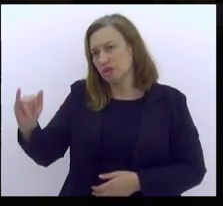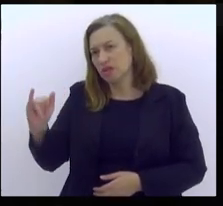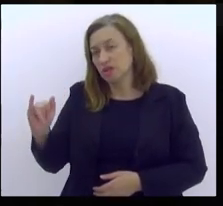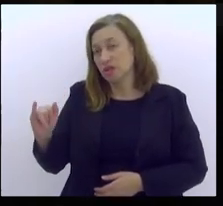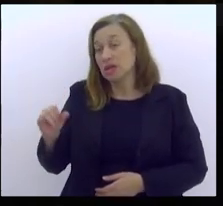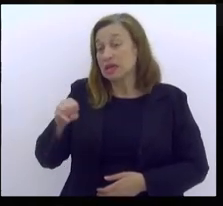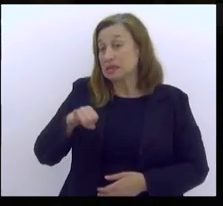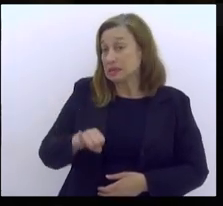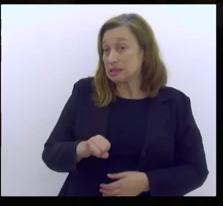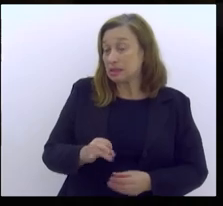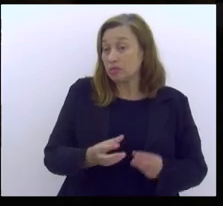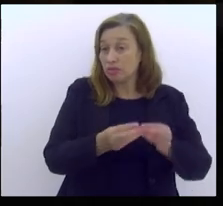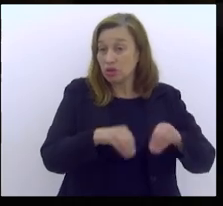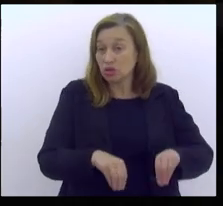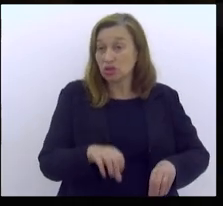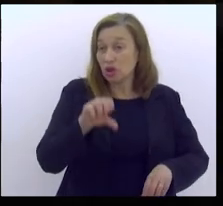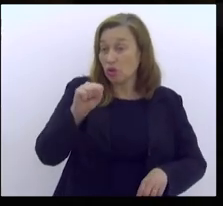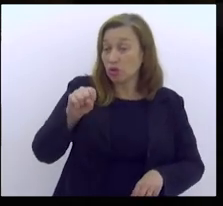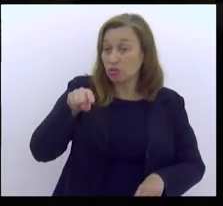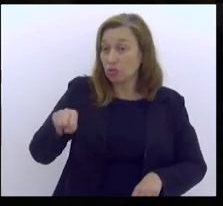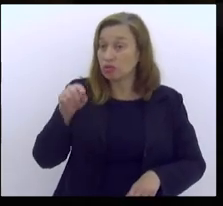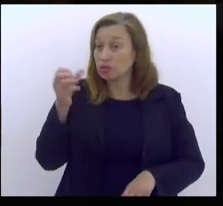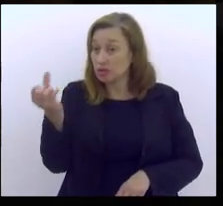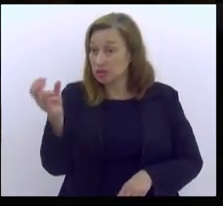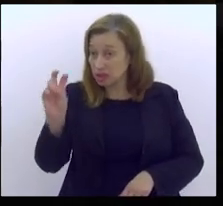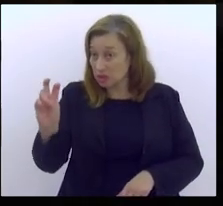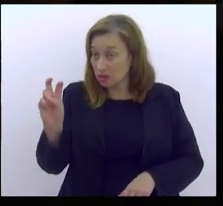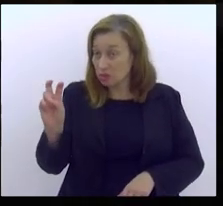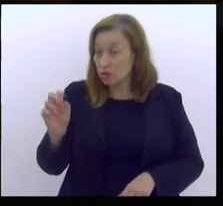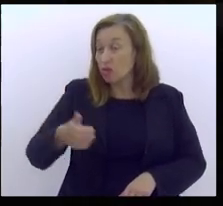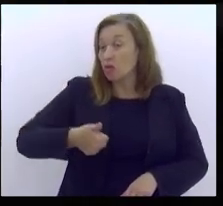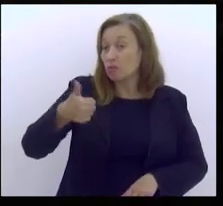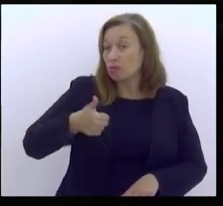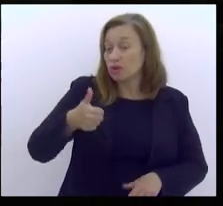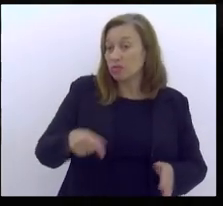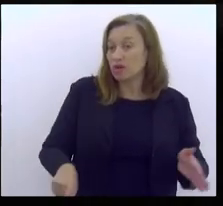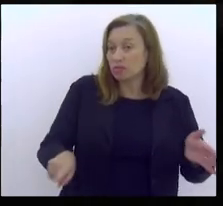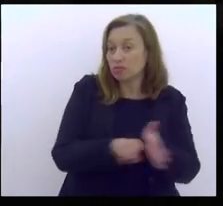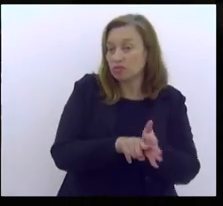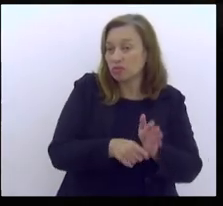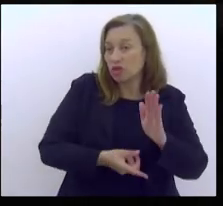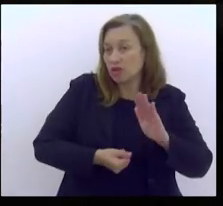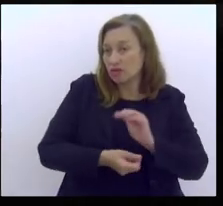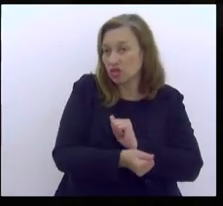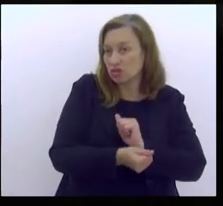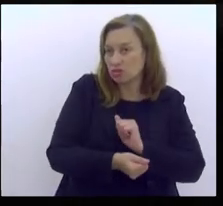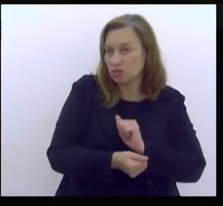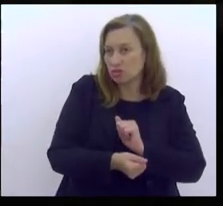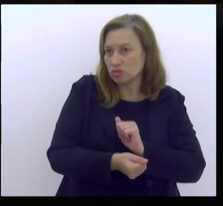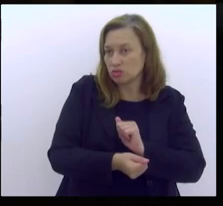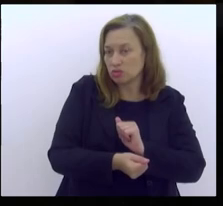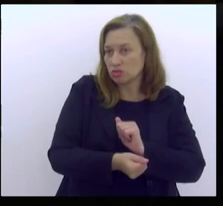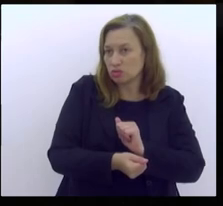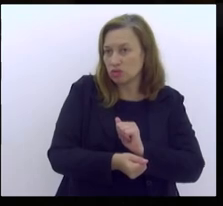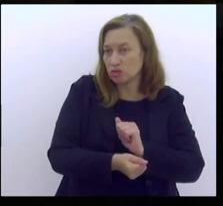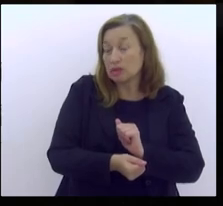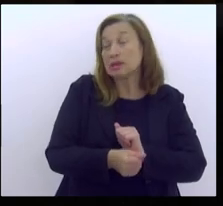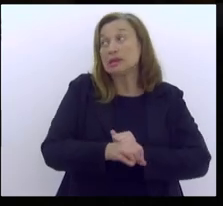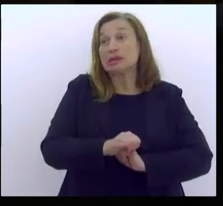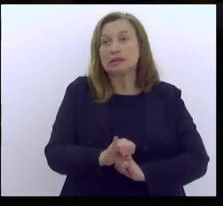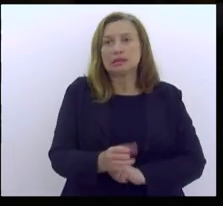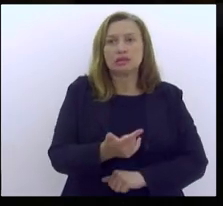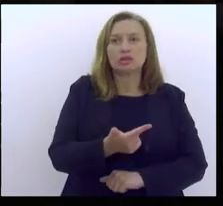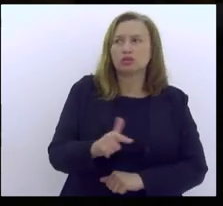o rombo é 8,5, primeiro corte é no investimento. Cobriu o... Isso se não